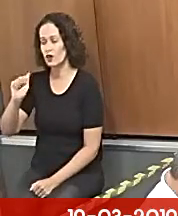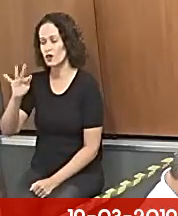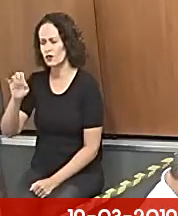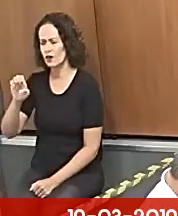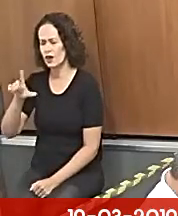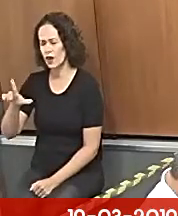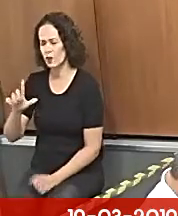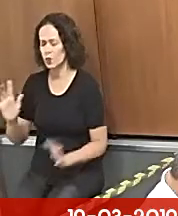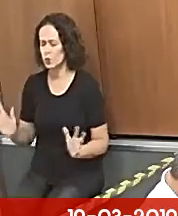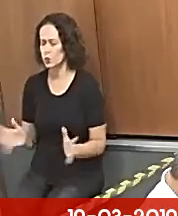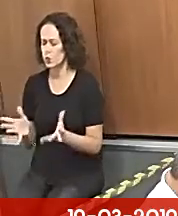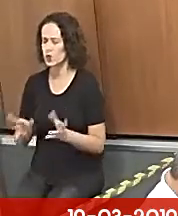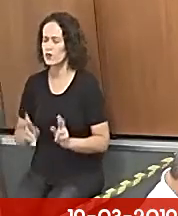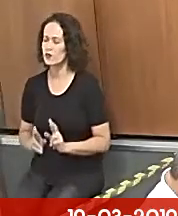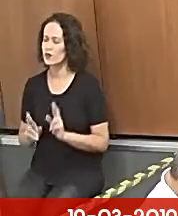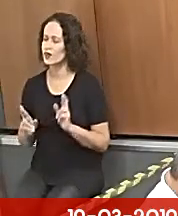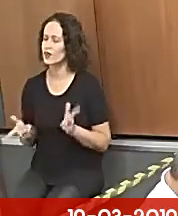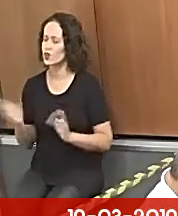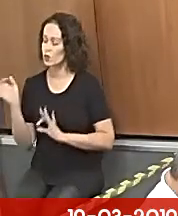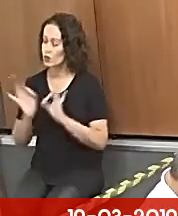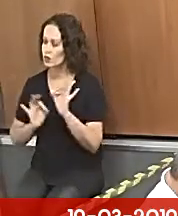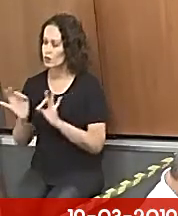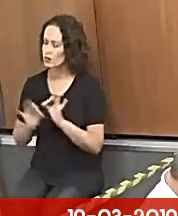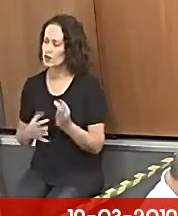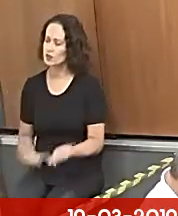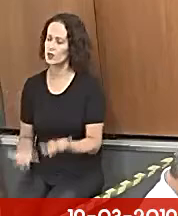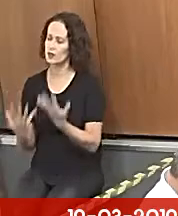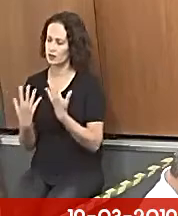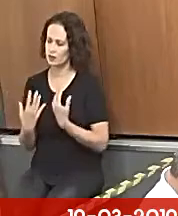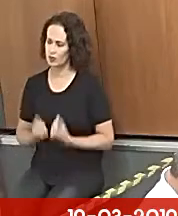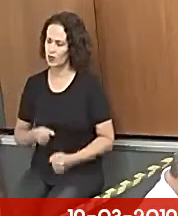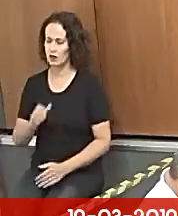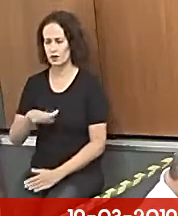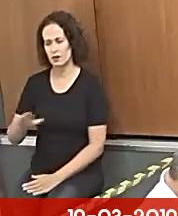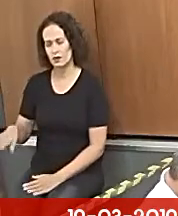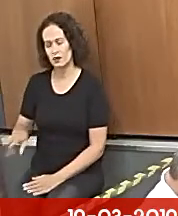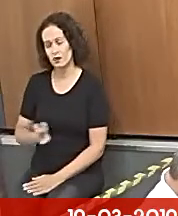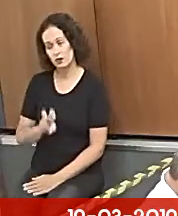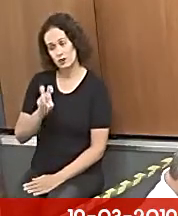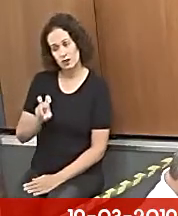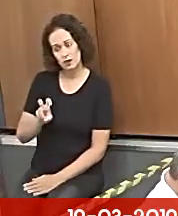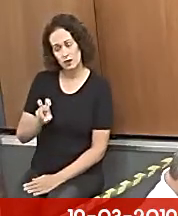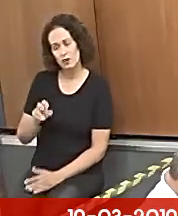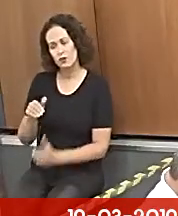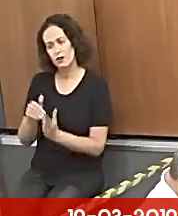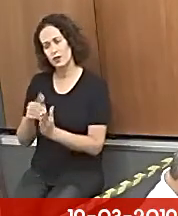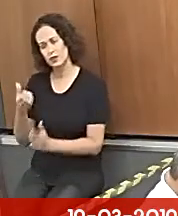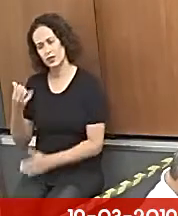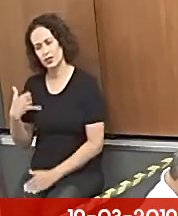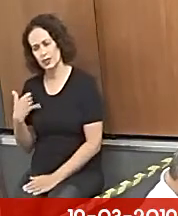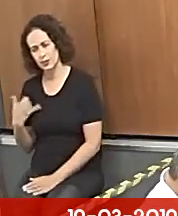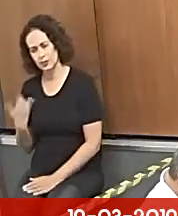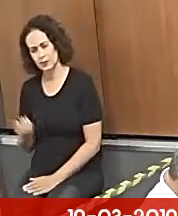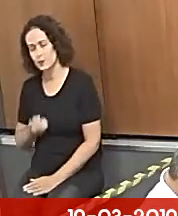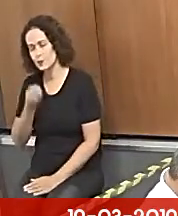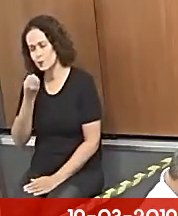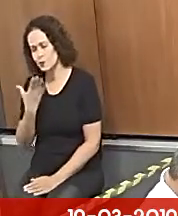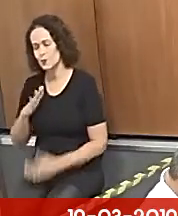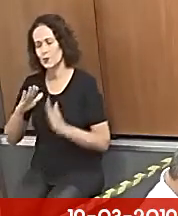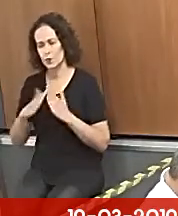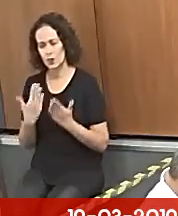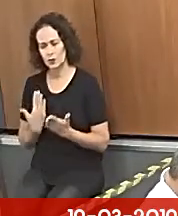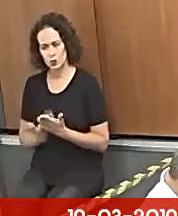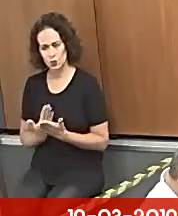de nos reorganizar para receber as crianças de seis anos 56 anos então foi muito bom pra escola está